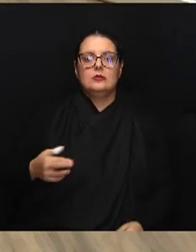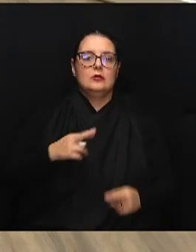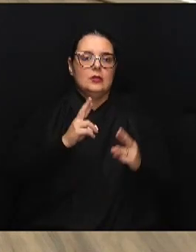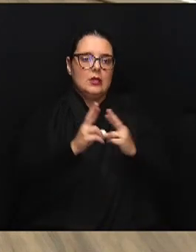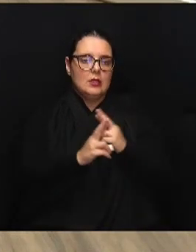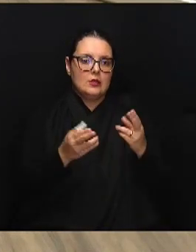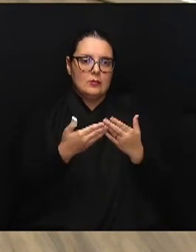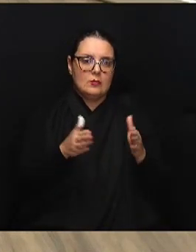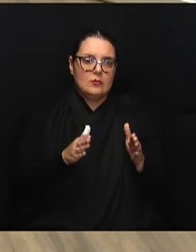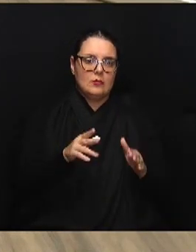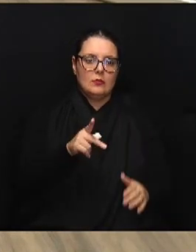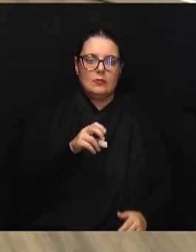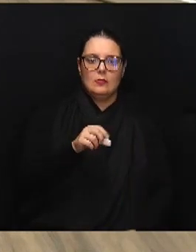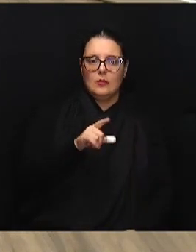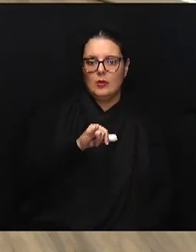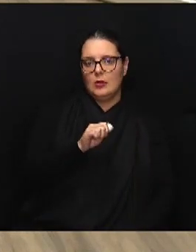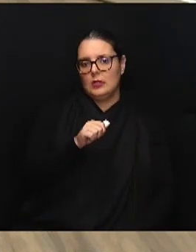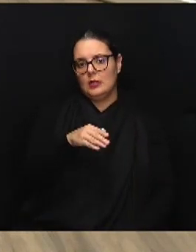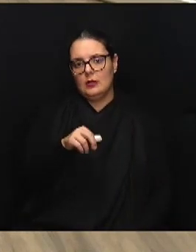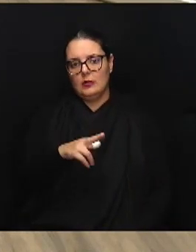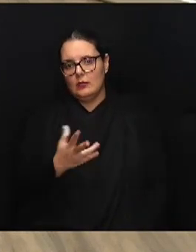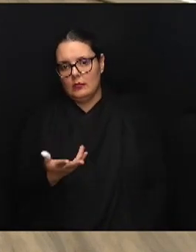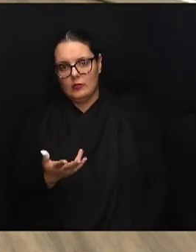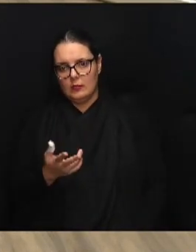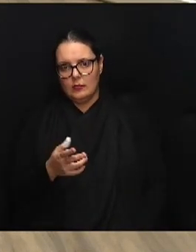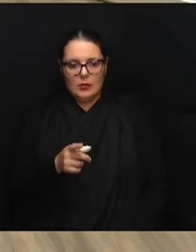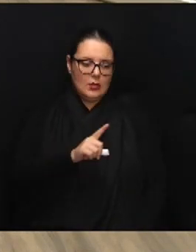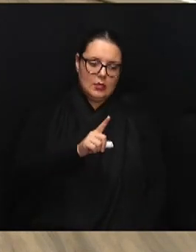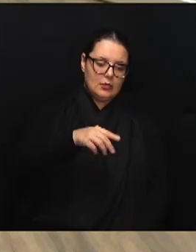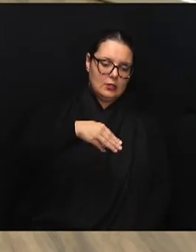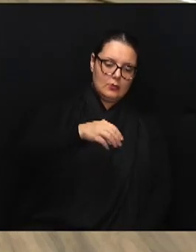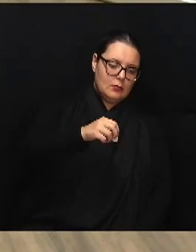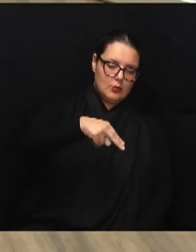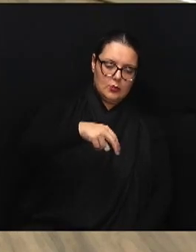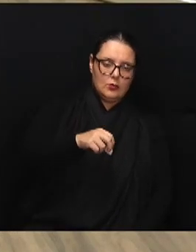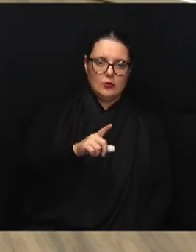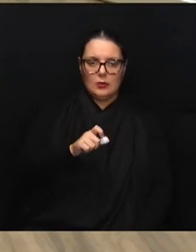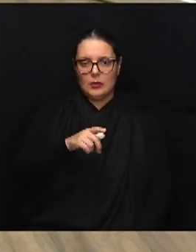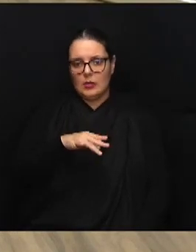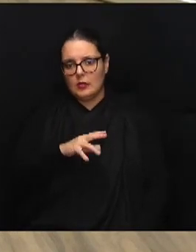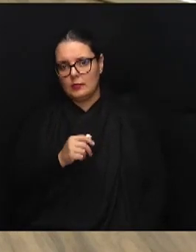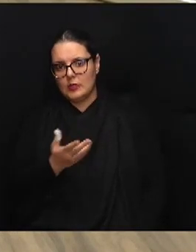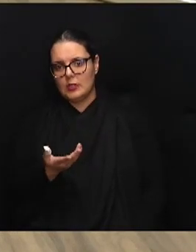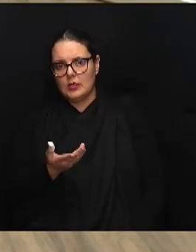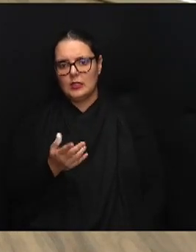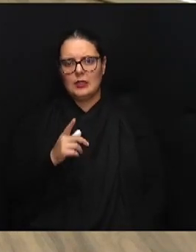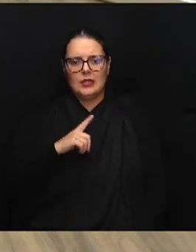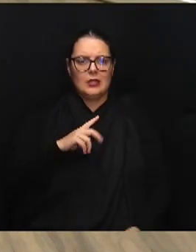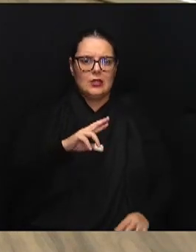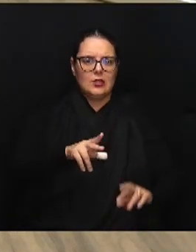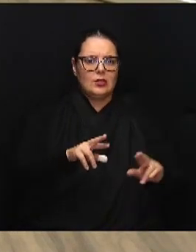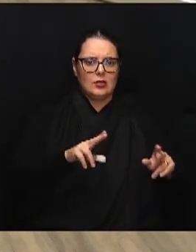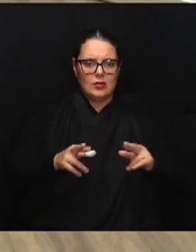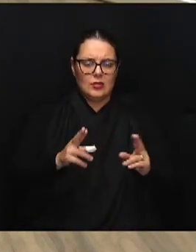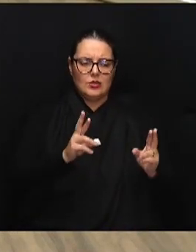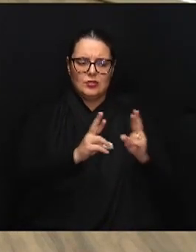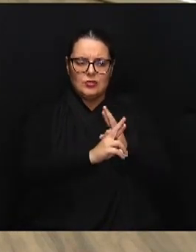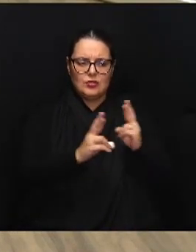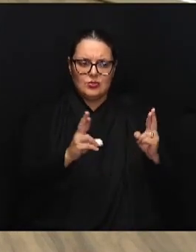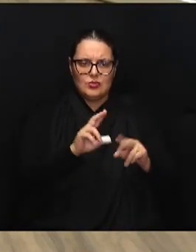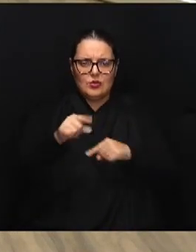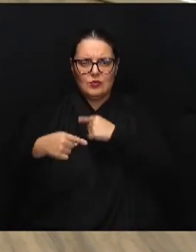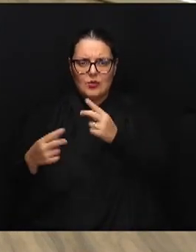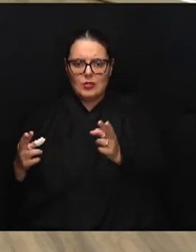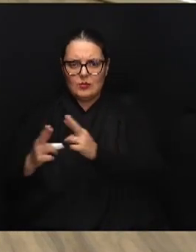aberto, poliamor, a própria não monogamia, né? Que nós falamos. Tem diferença de um relacionamento para o